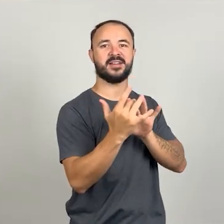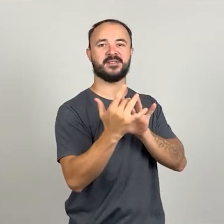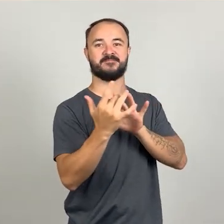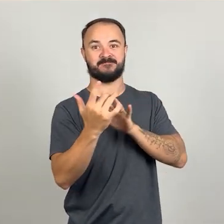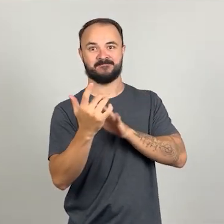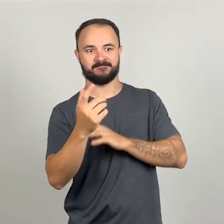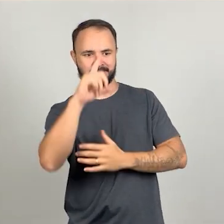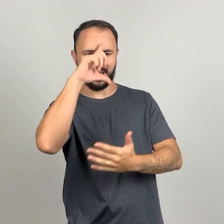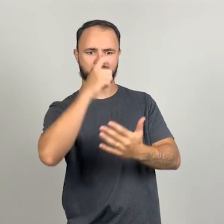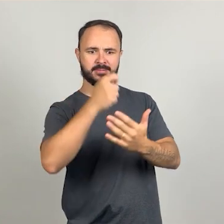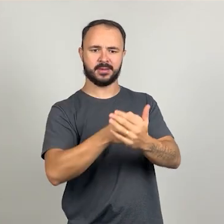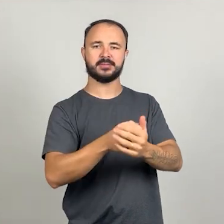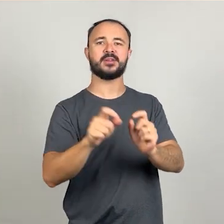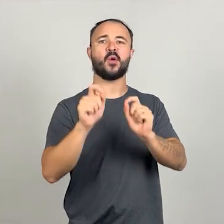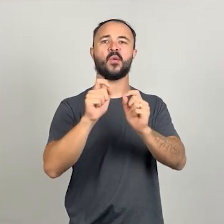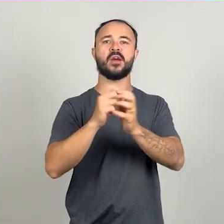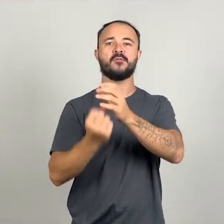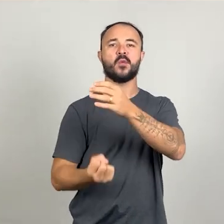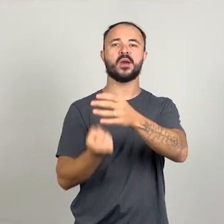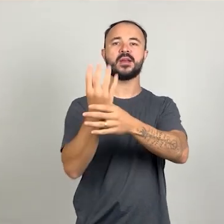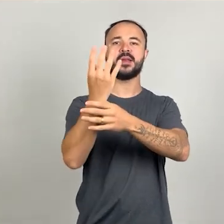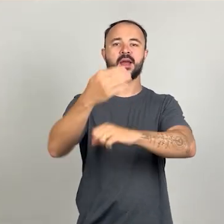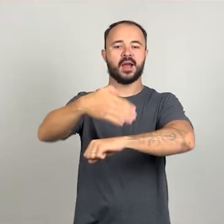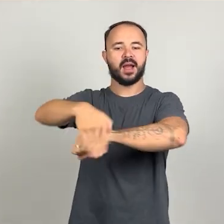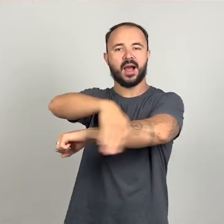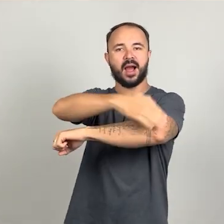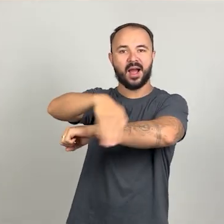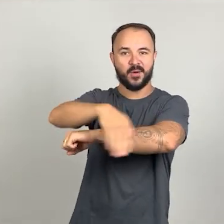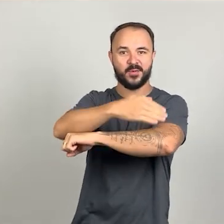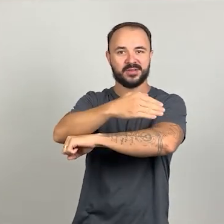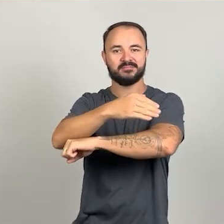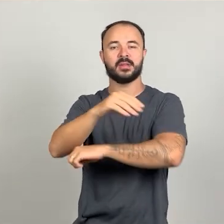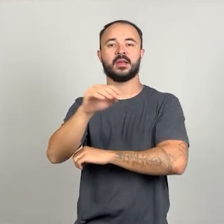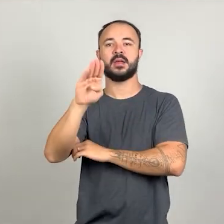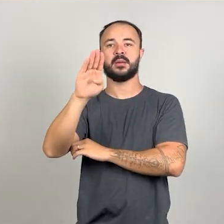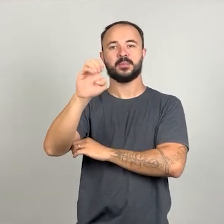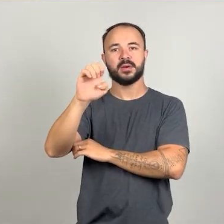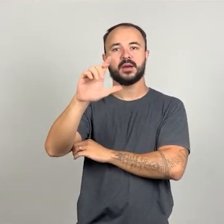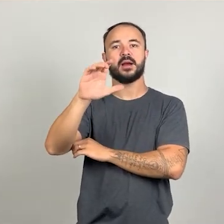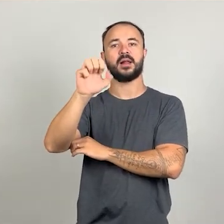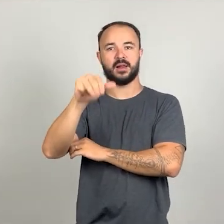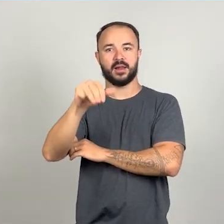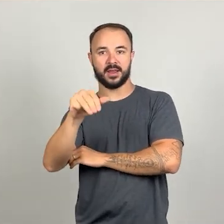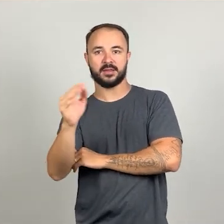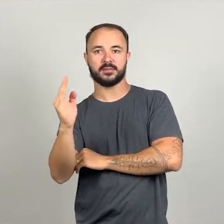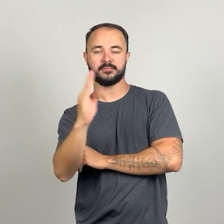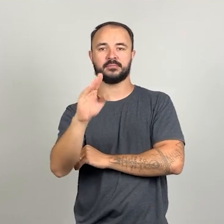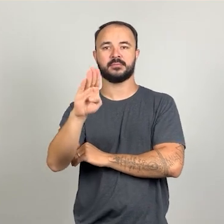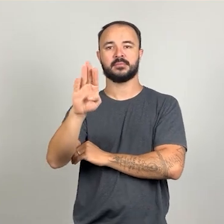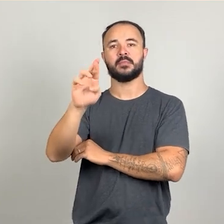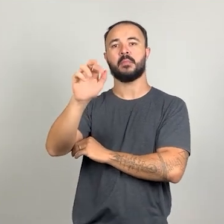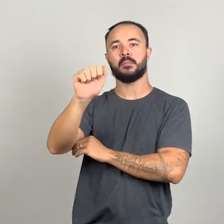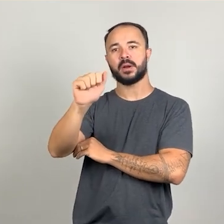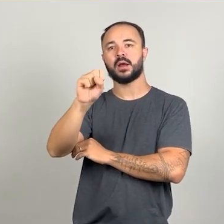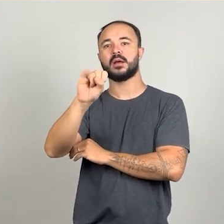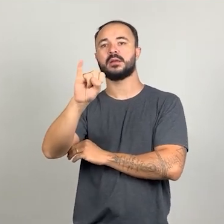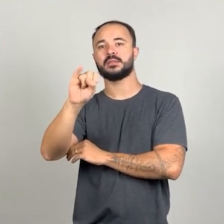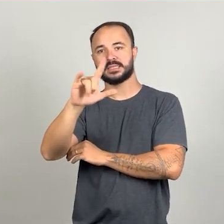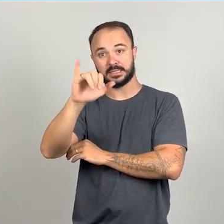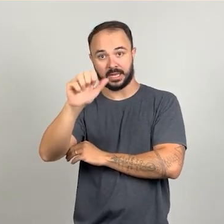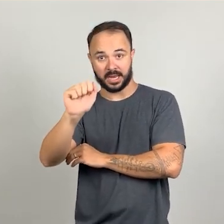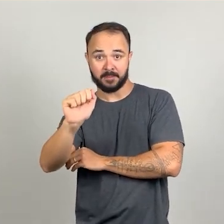resolveu construir uma estrada chamada Belém-Brasília. Essa estrada ela iria possuir mais de 2.000 quilômetros